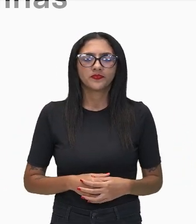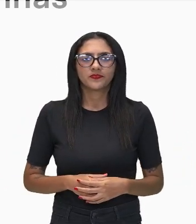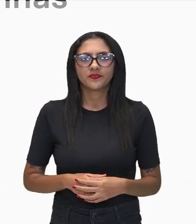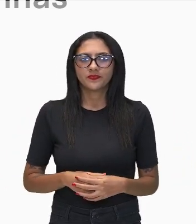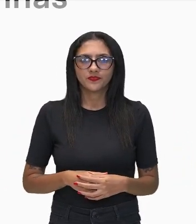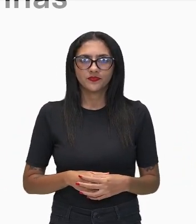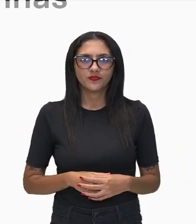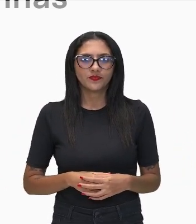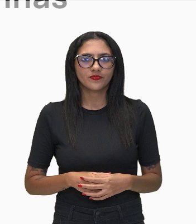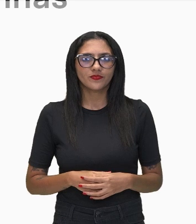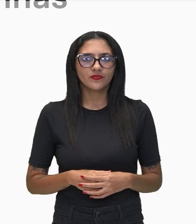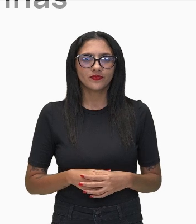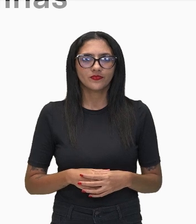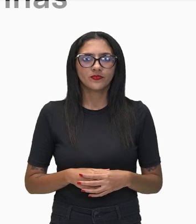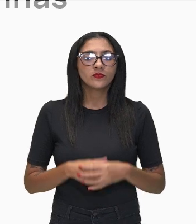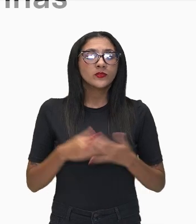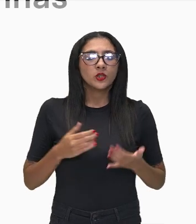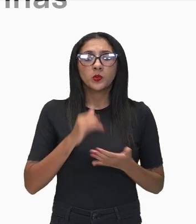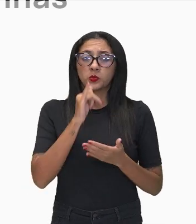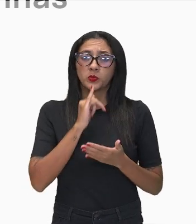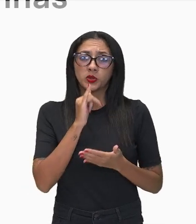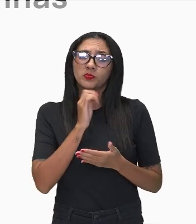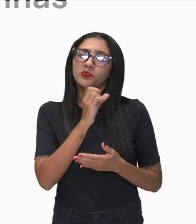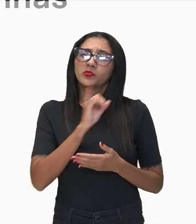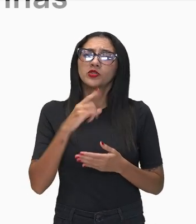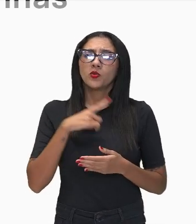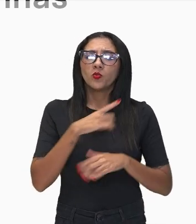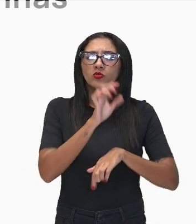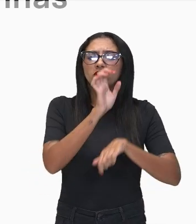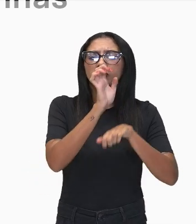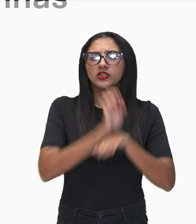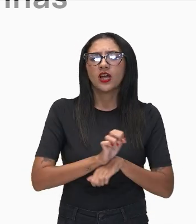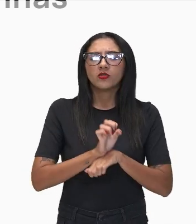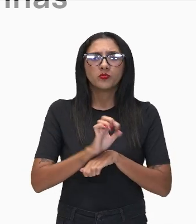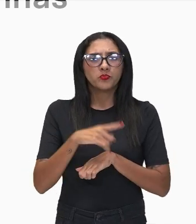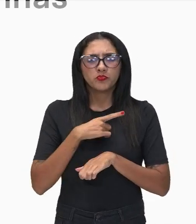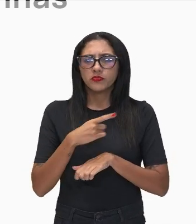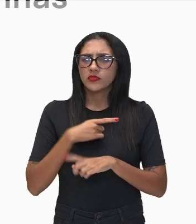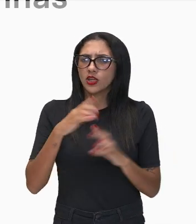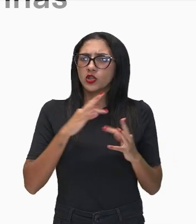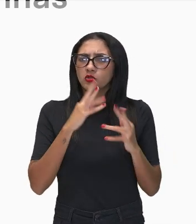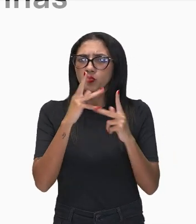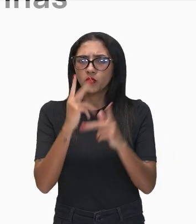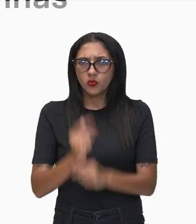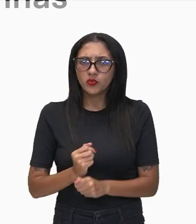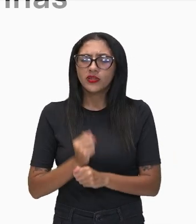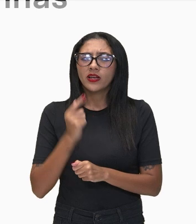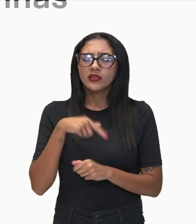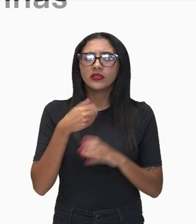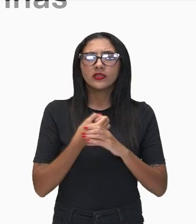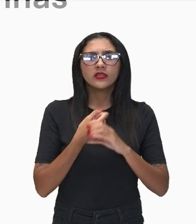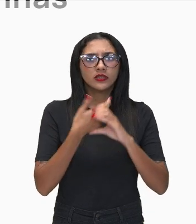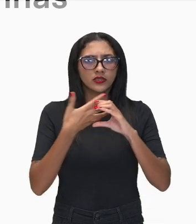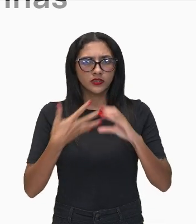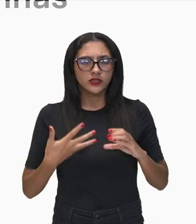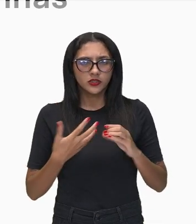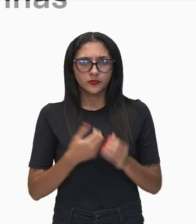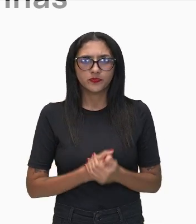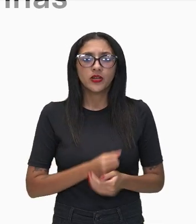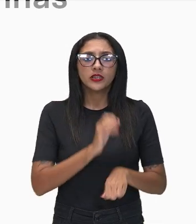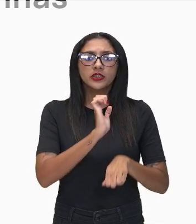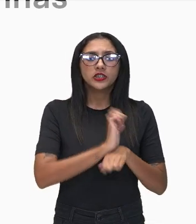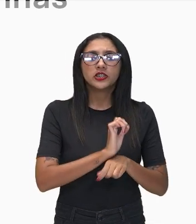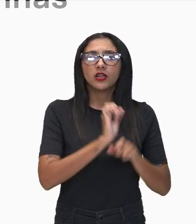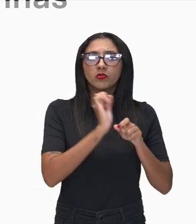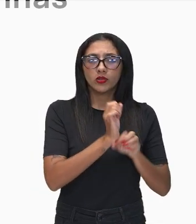quando um Estado-nação, ele reúne esses elementos, o Estado, que é a organização política e